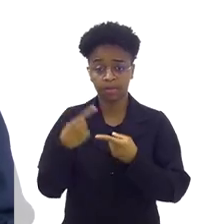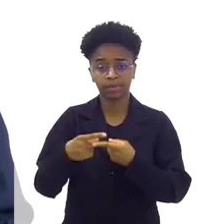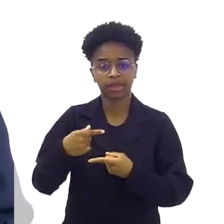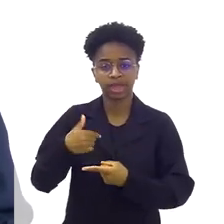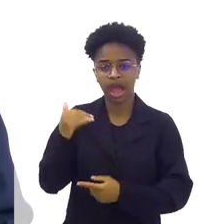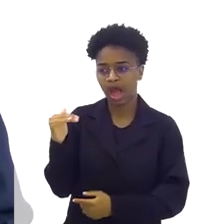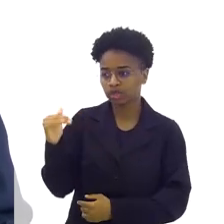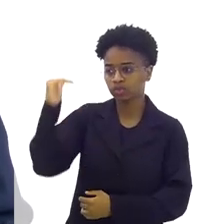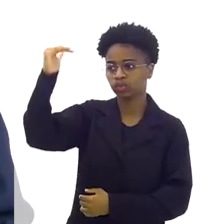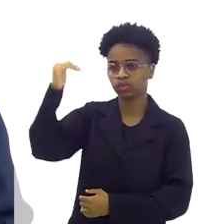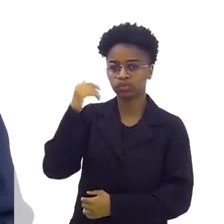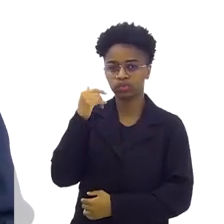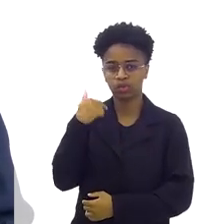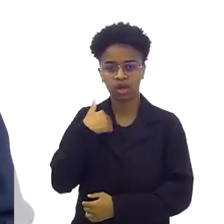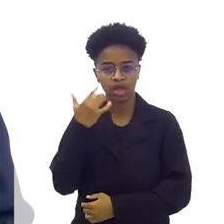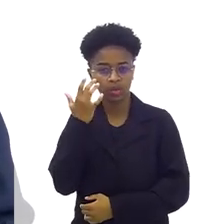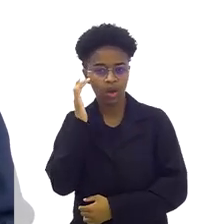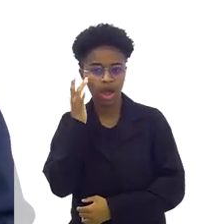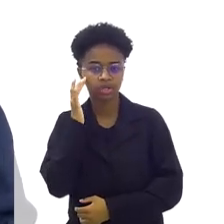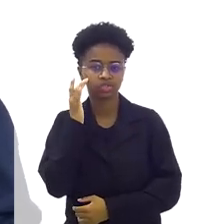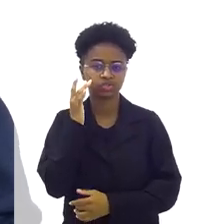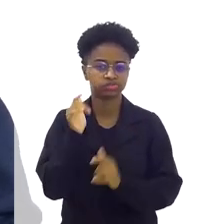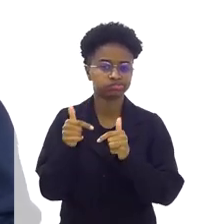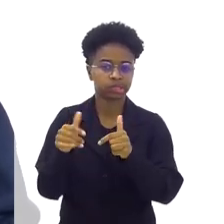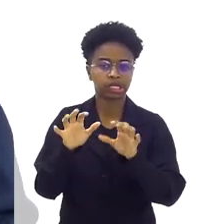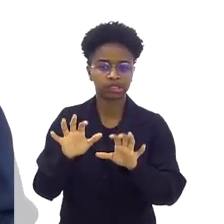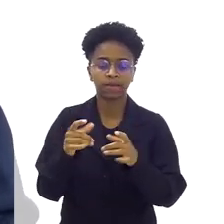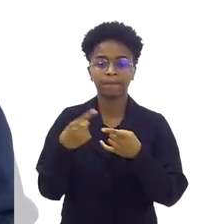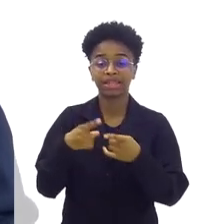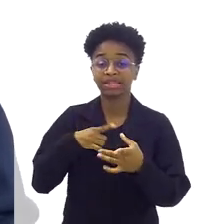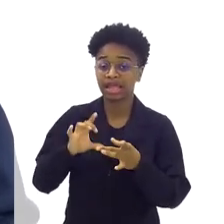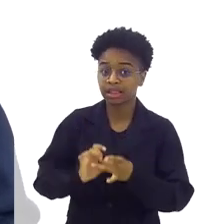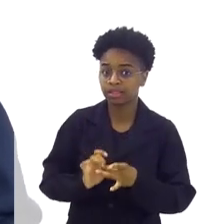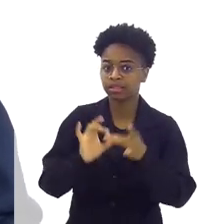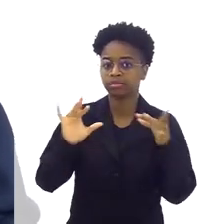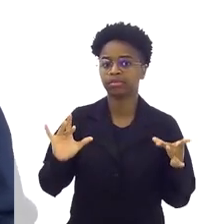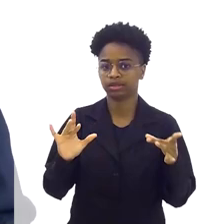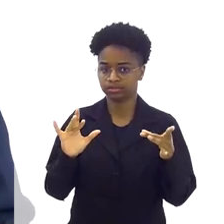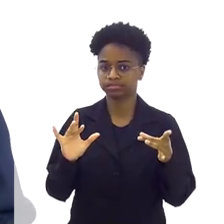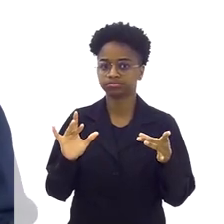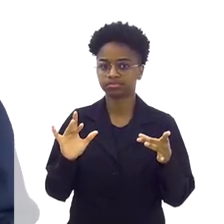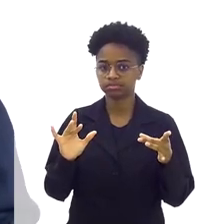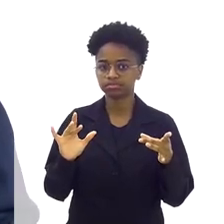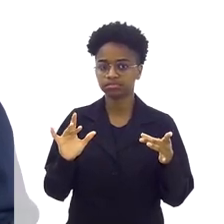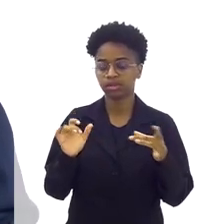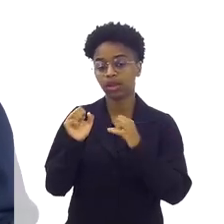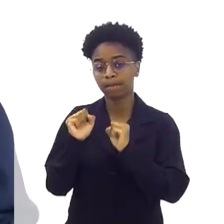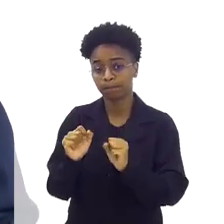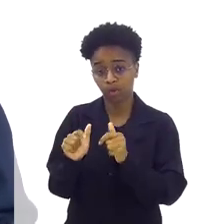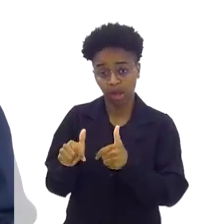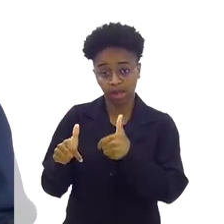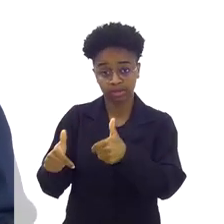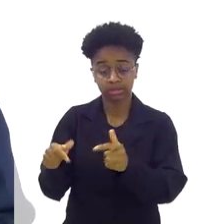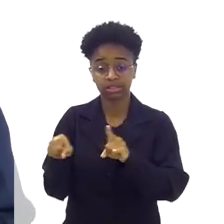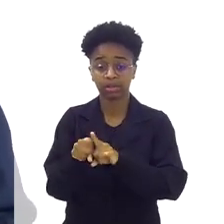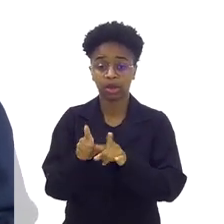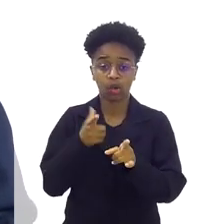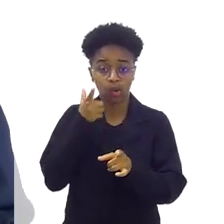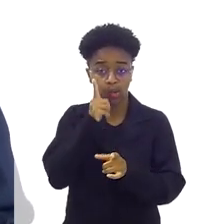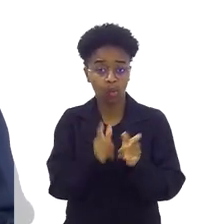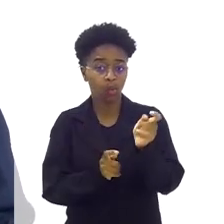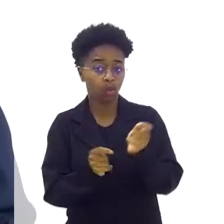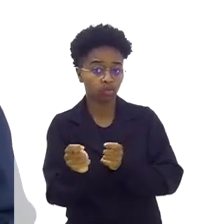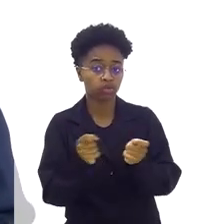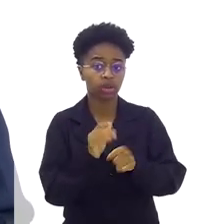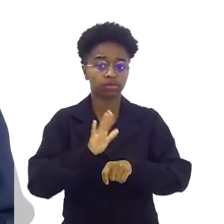adultos, eu acho que onde entra, né, o adulto nesse lugar é isso. Você tem essa liberdade de poder executar isso, você